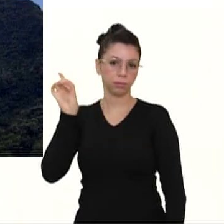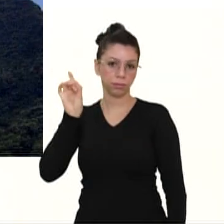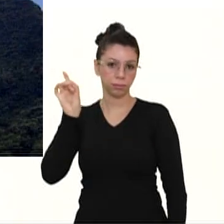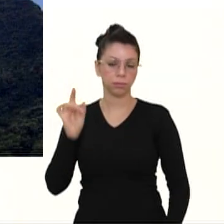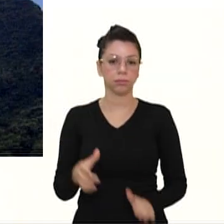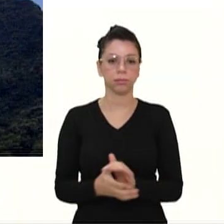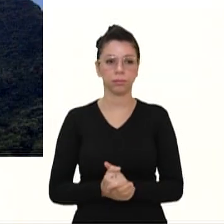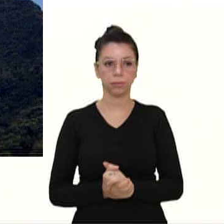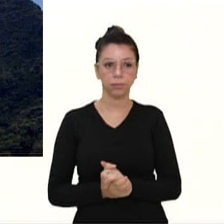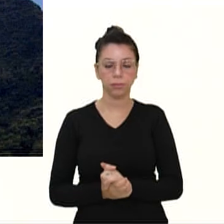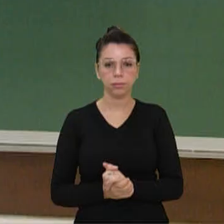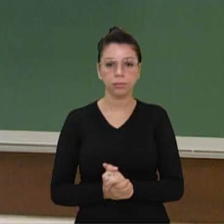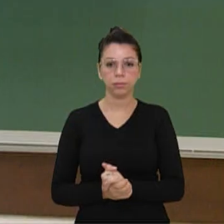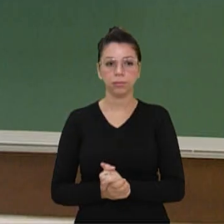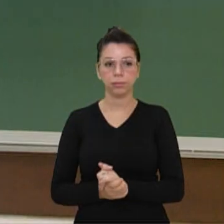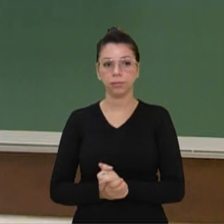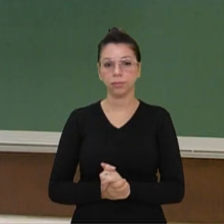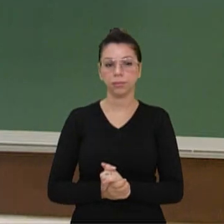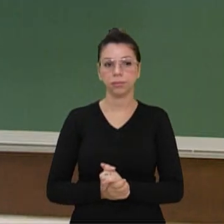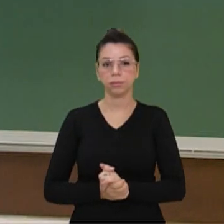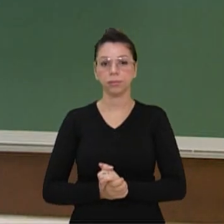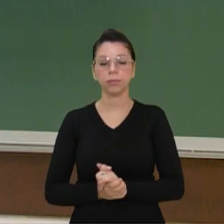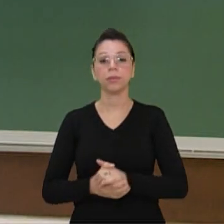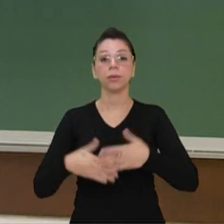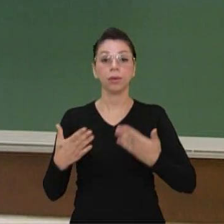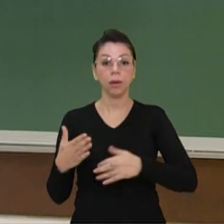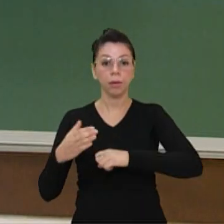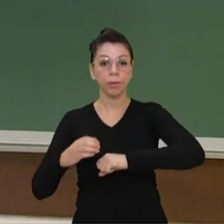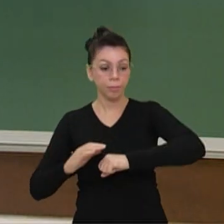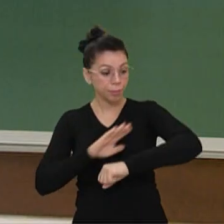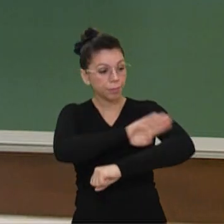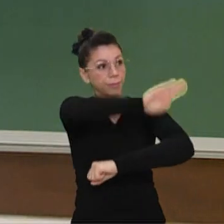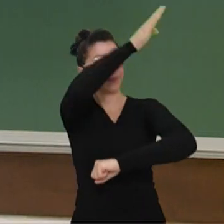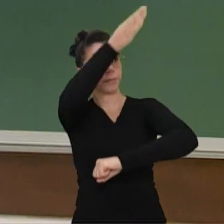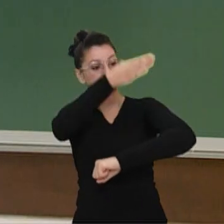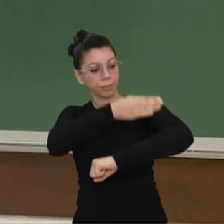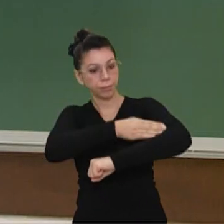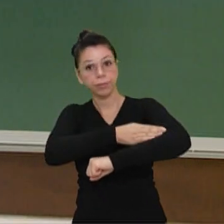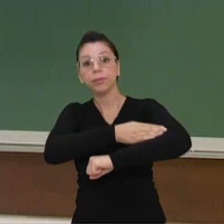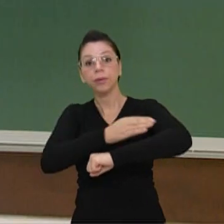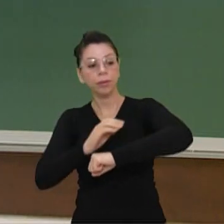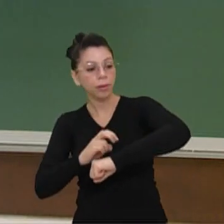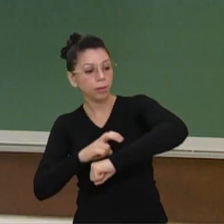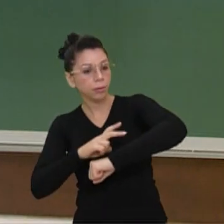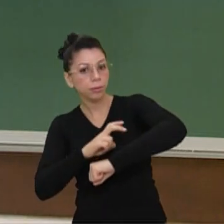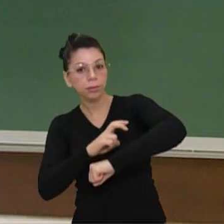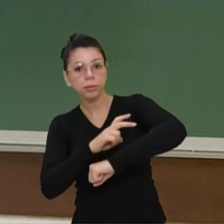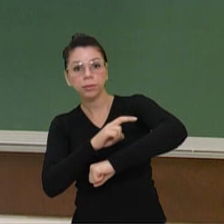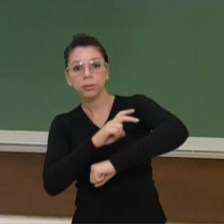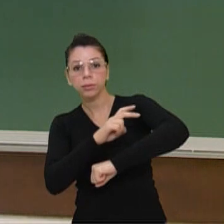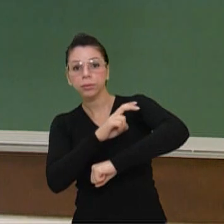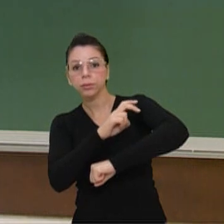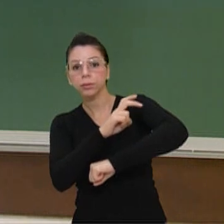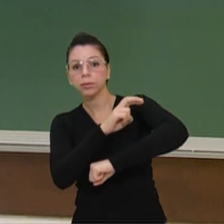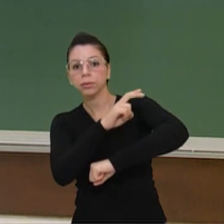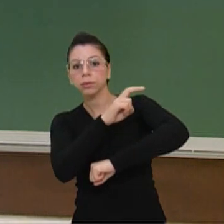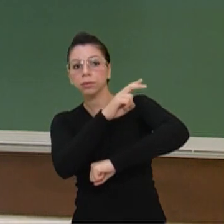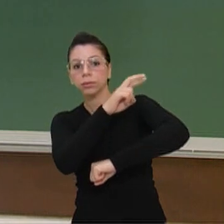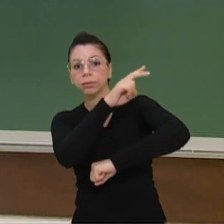Vamos falar sobre o montanhismo. Então, o montanhismo, ele é a ação de subir montanhas por meio de caminhada e